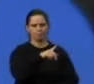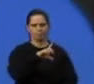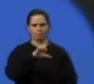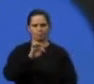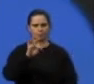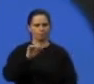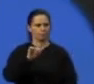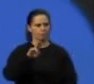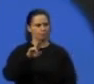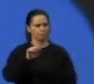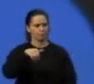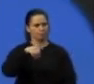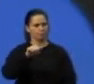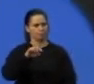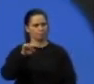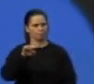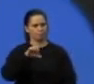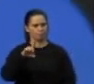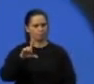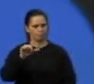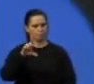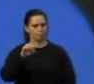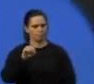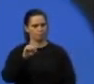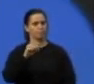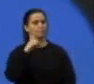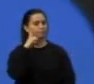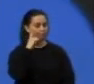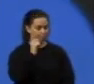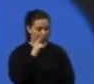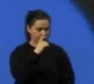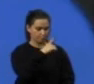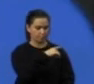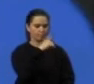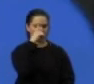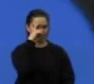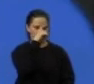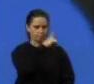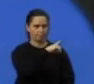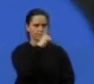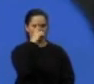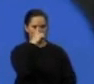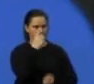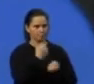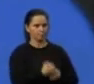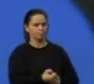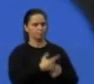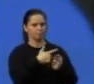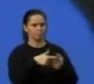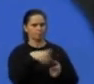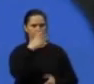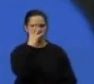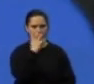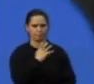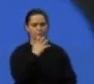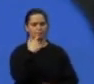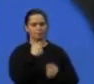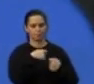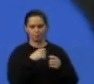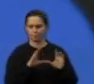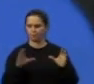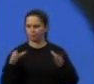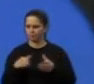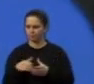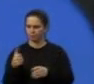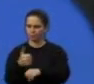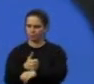do serviço de emergência, o mais oneroso para o hospital e requer para o seu atendimento adequado uma equipe